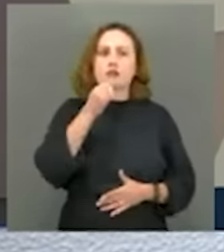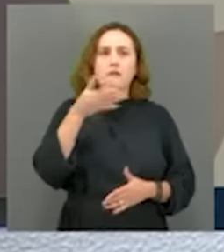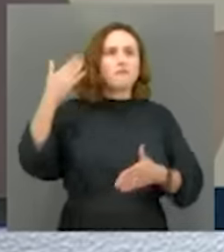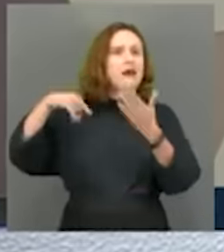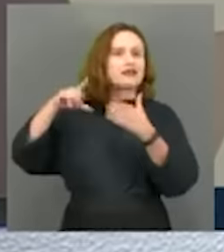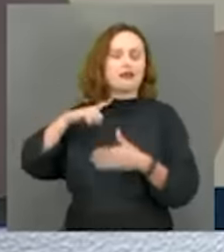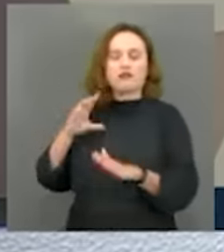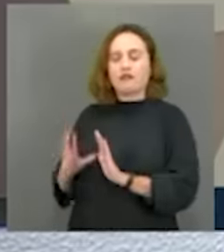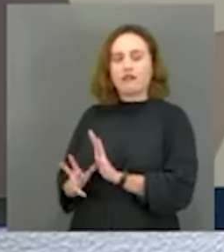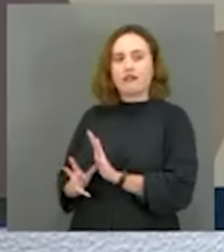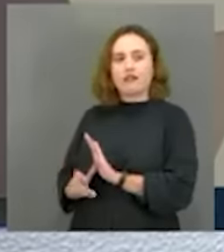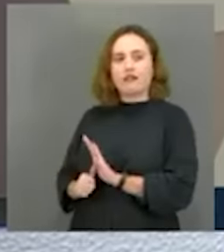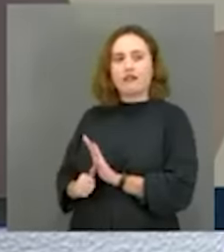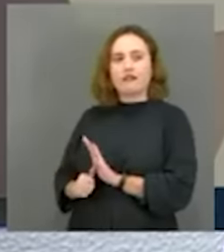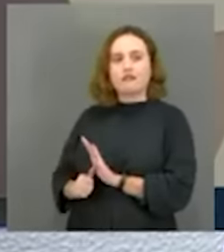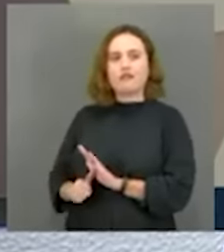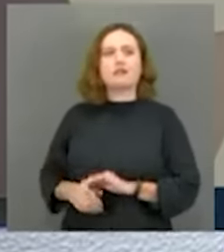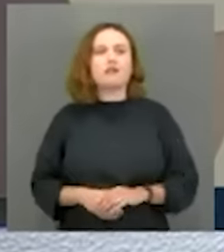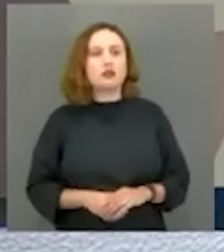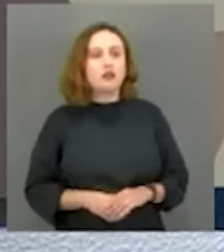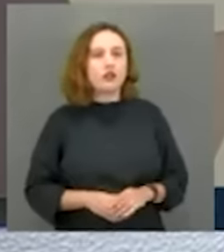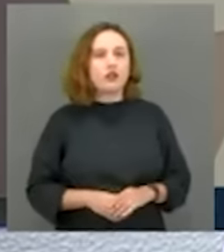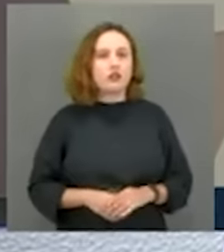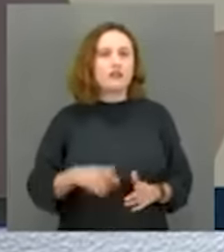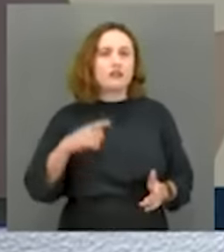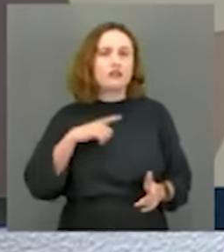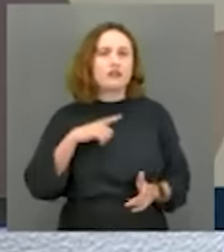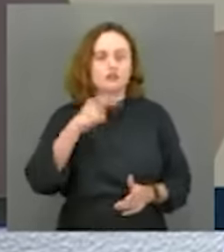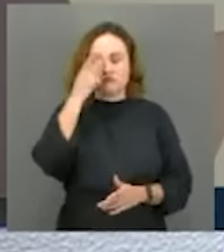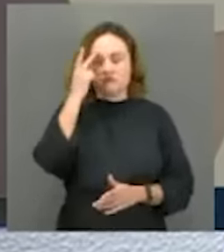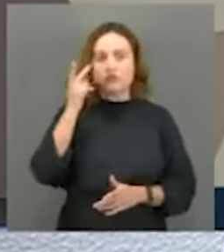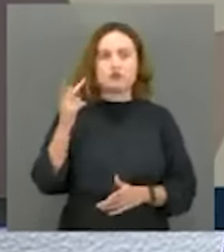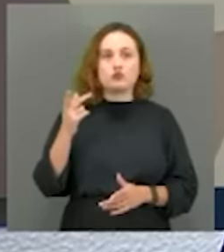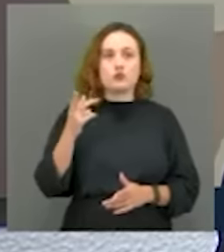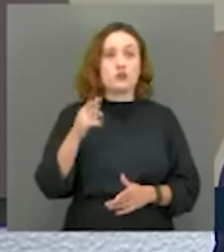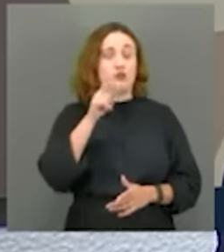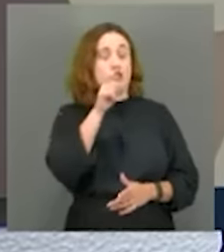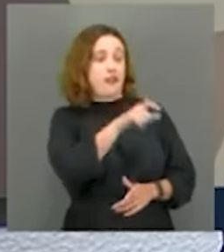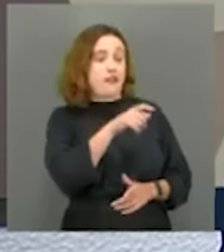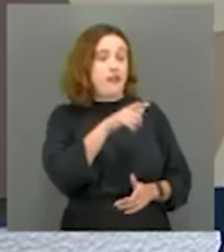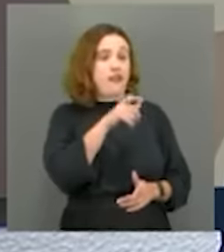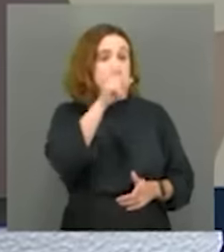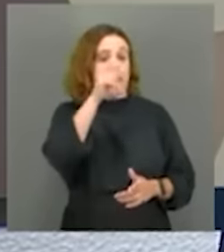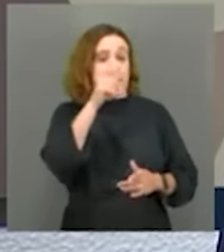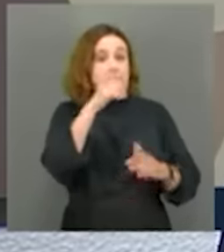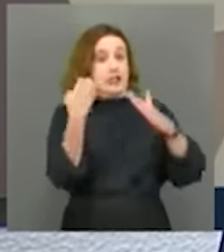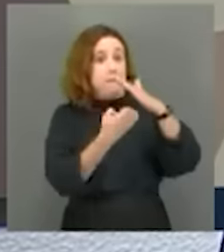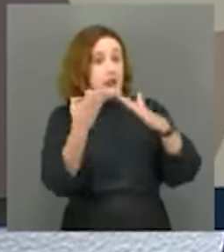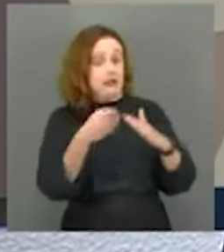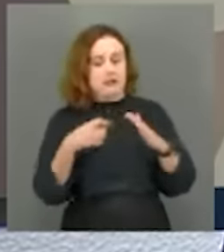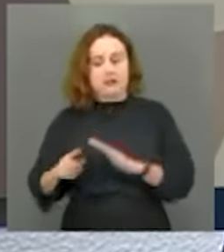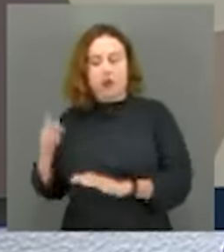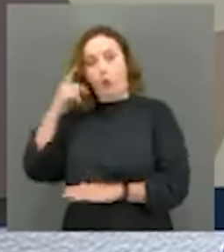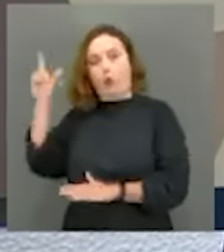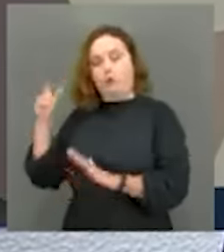de furto né que tem como o agente passivo a vítima a empresa a partir do momento